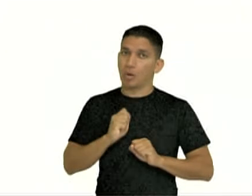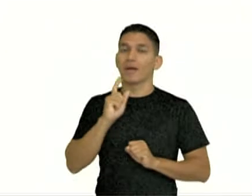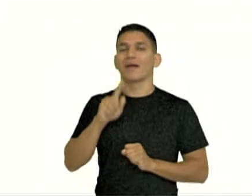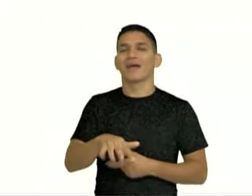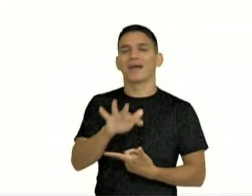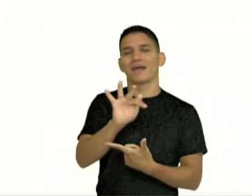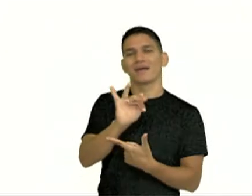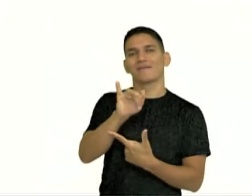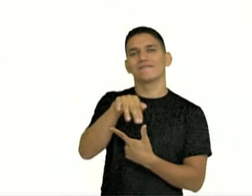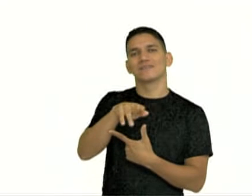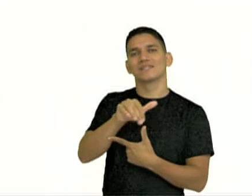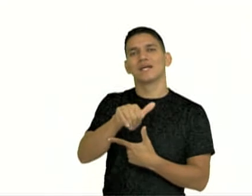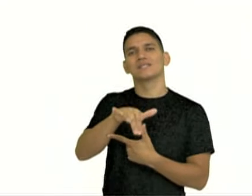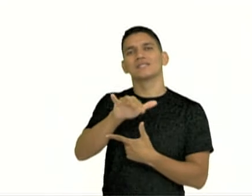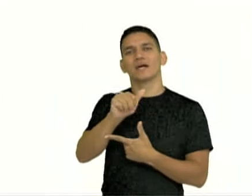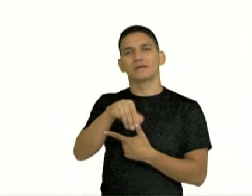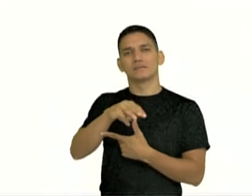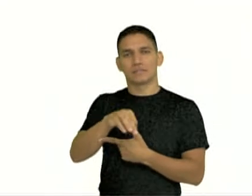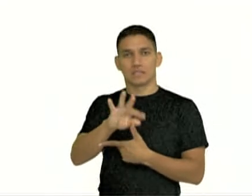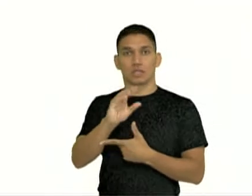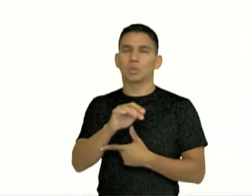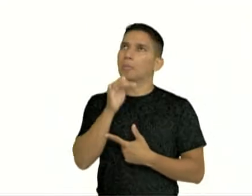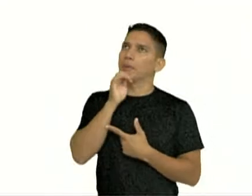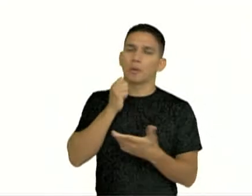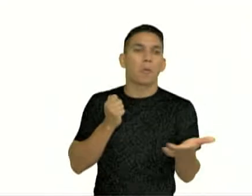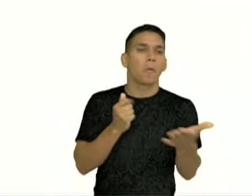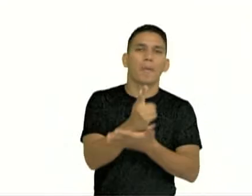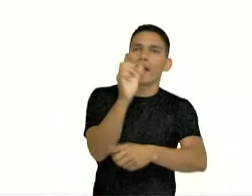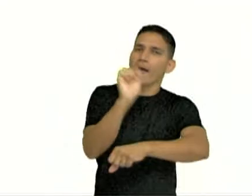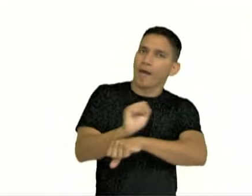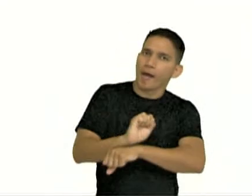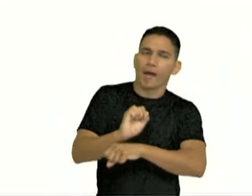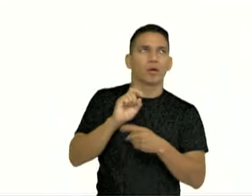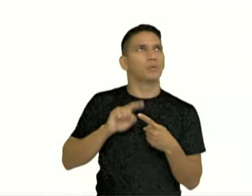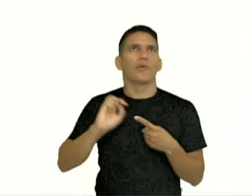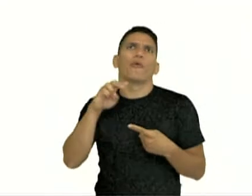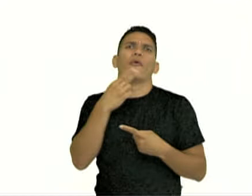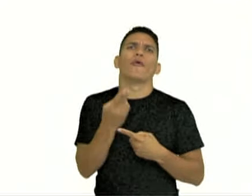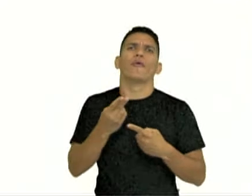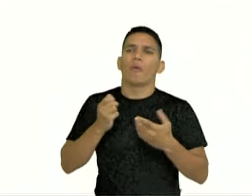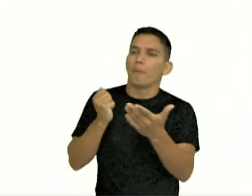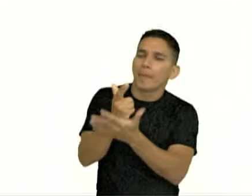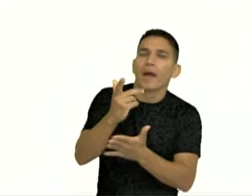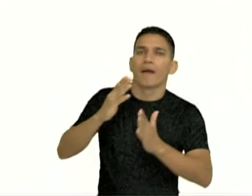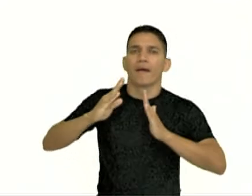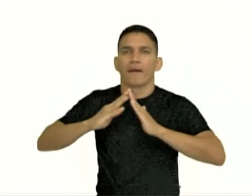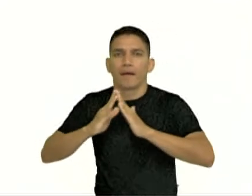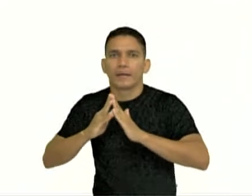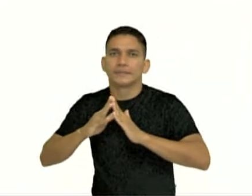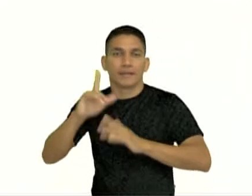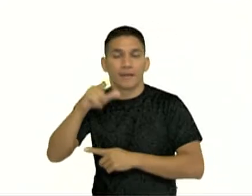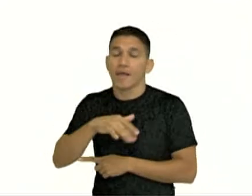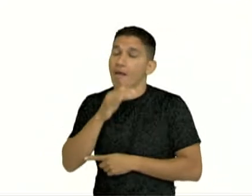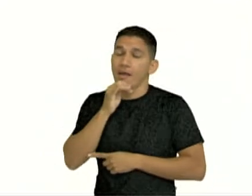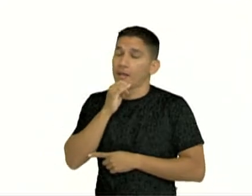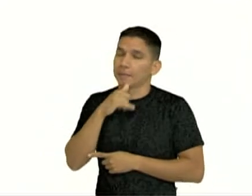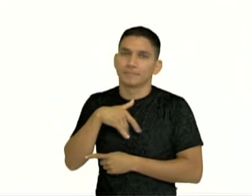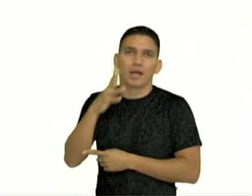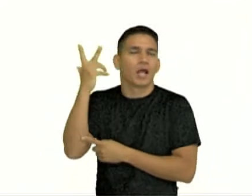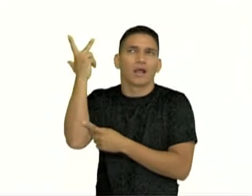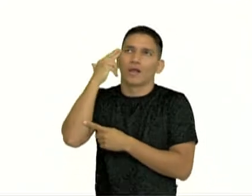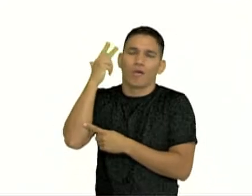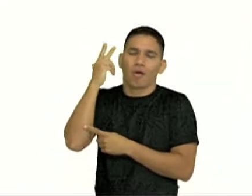Por exemplo, de um veículo ou de uma casa, né? São os exemplos mais clássicos que a gente tem